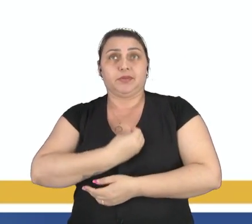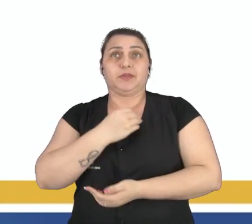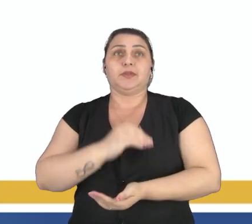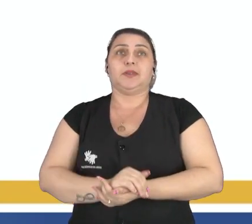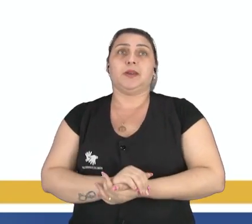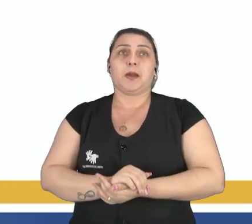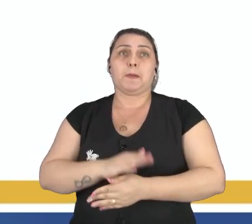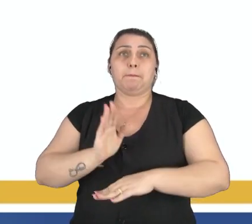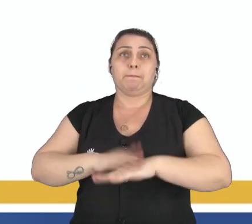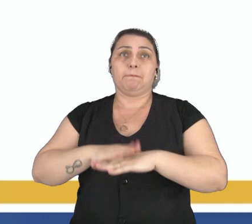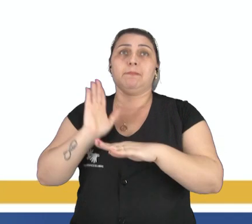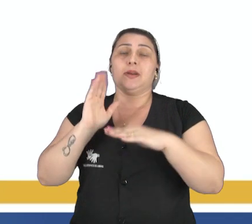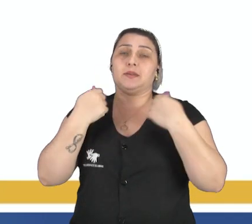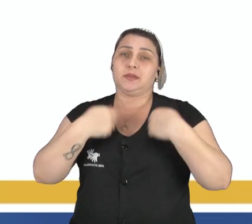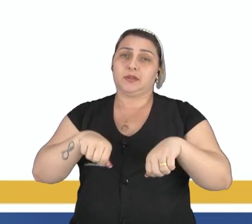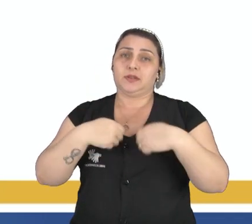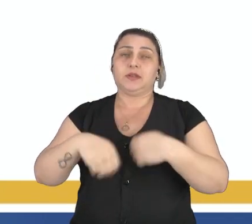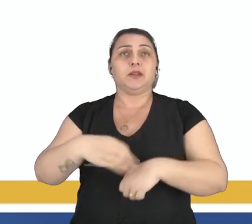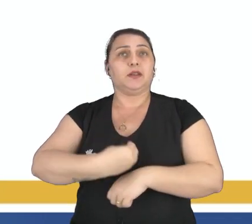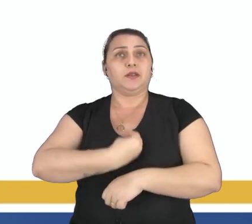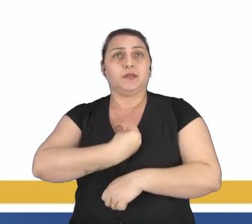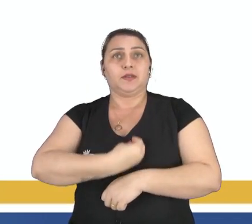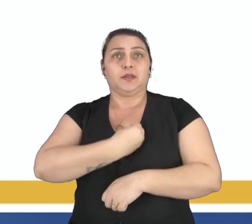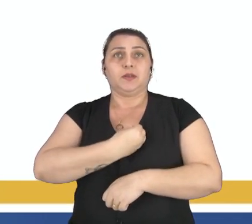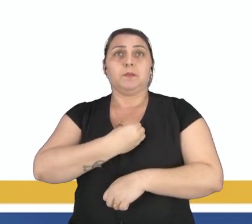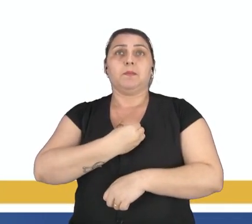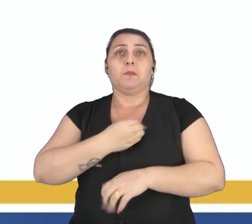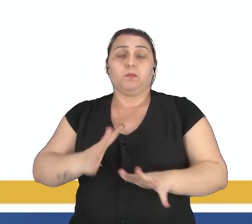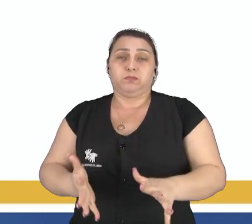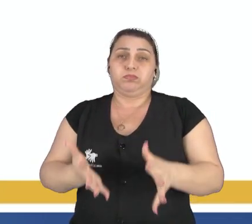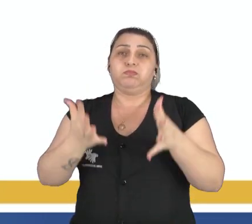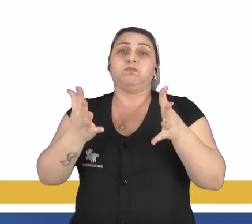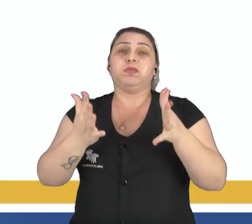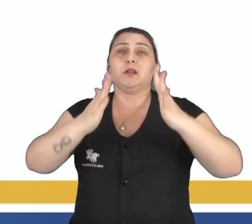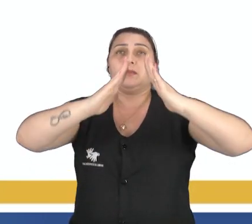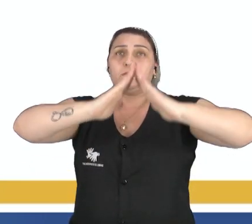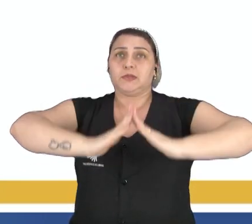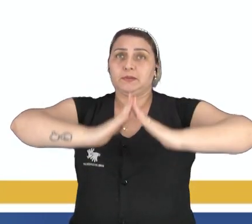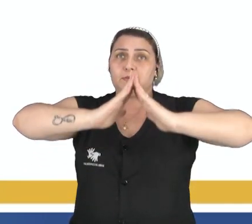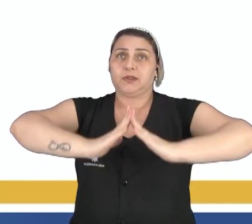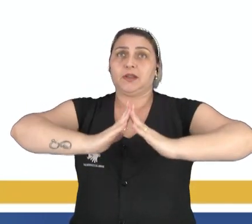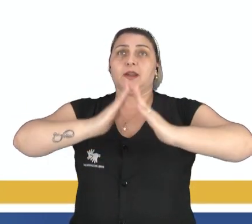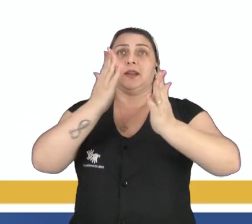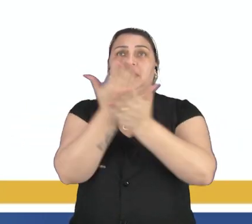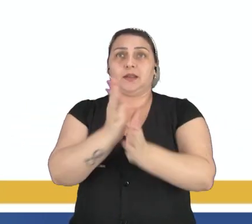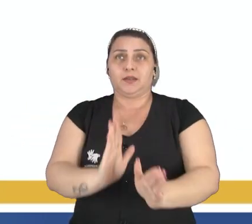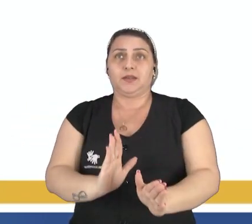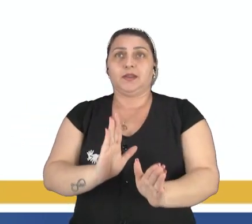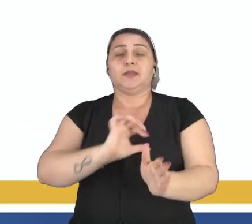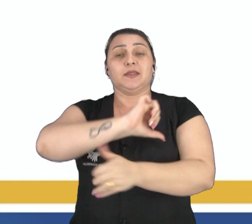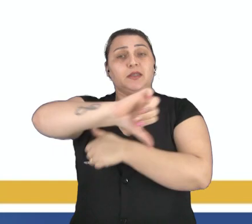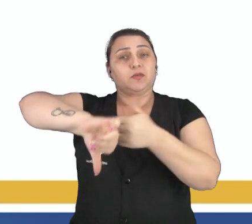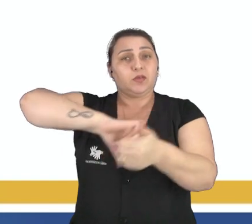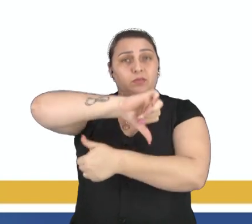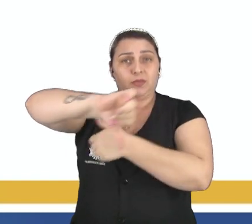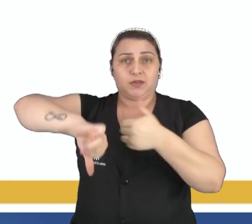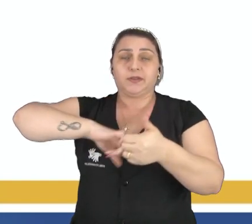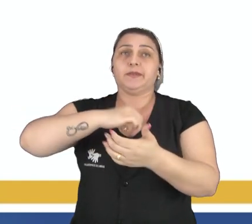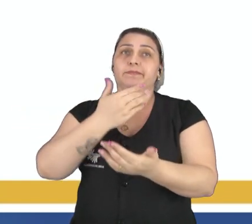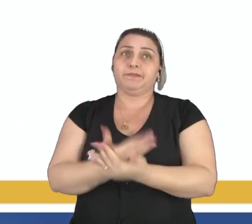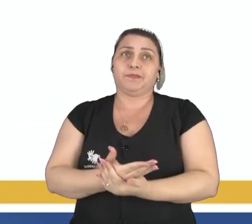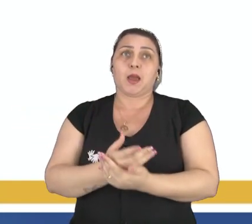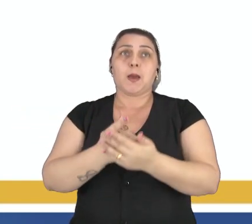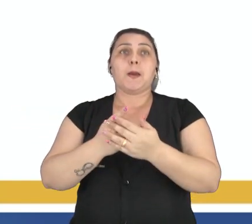sua existência. As mais favoráveis à vida e, por esse motivo, mais habitadas acabam sendo as mais